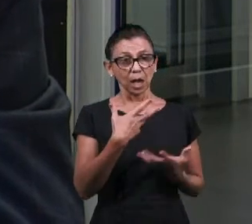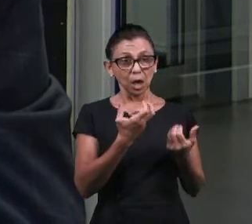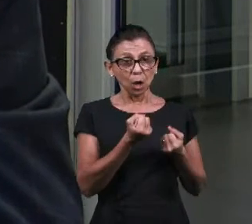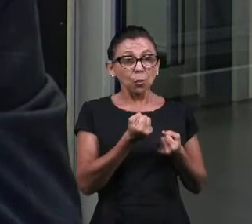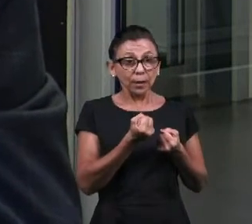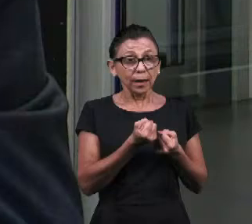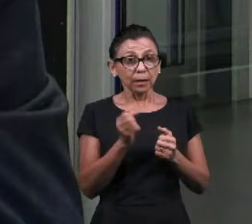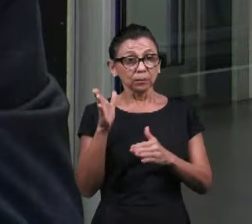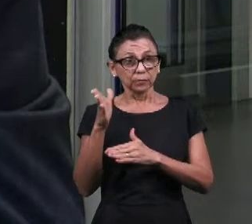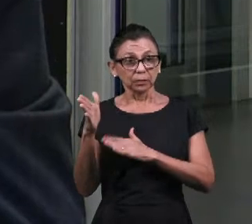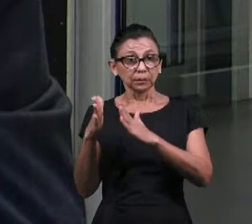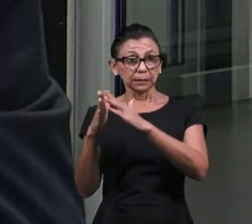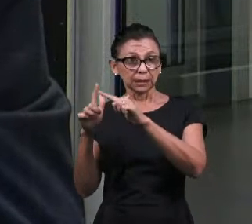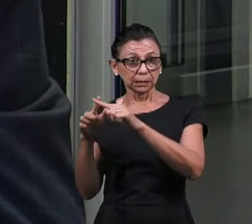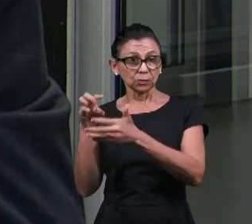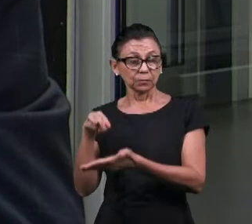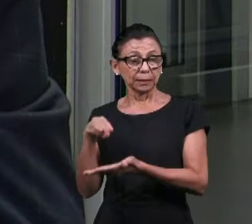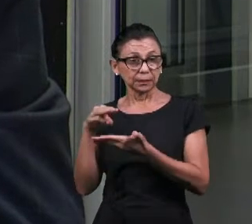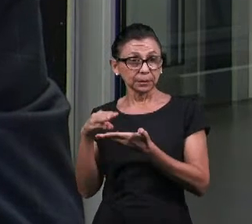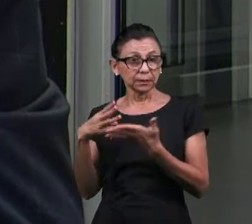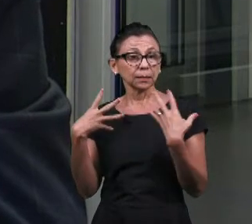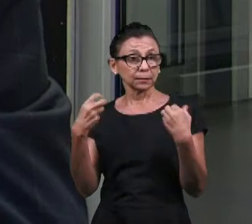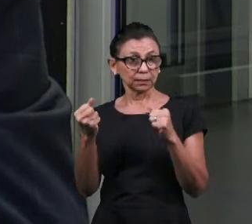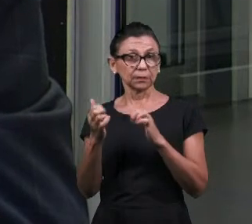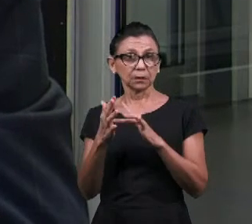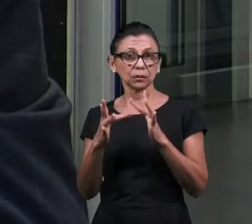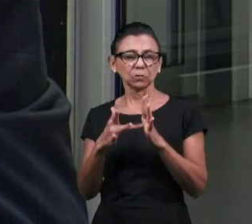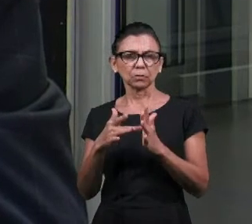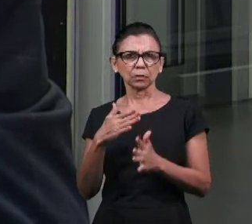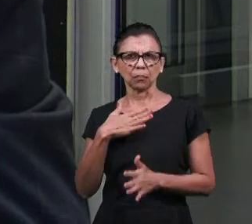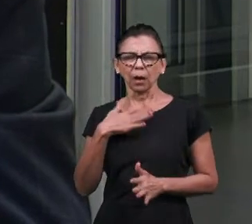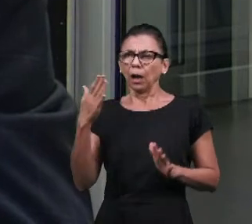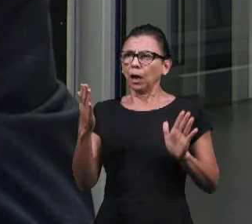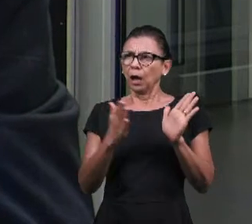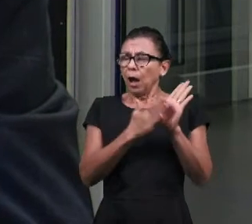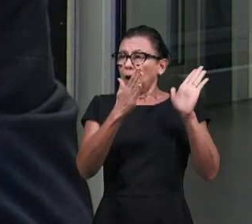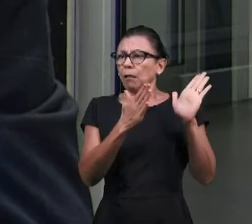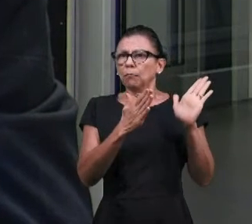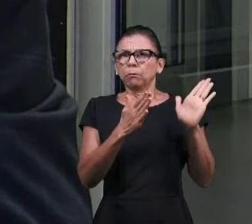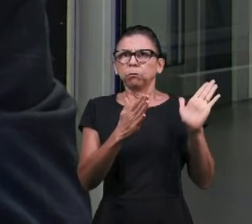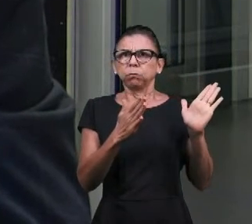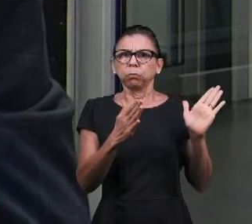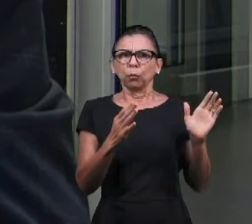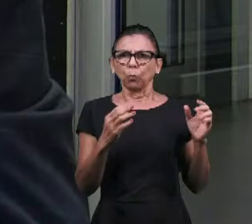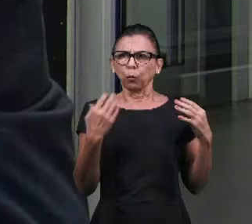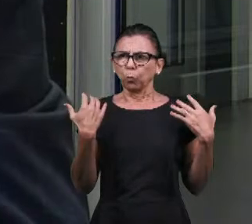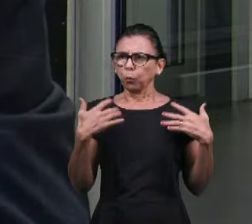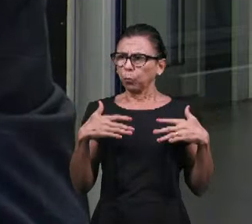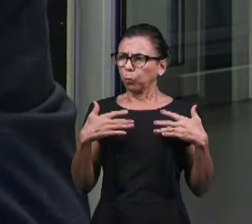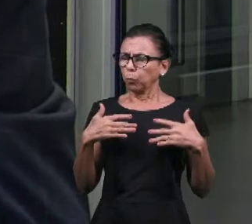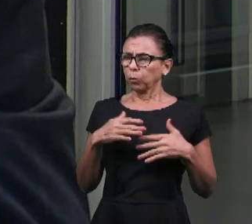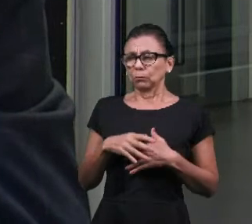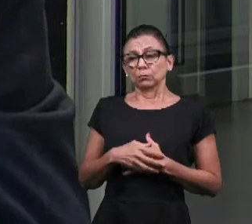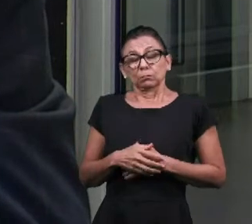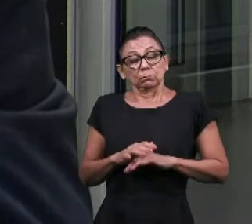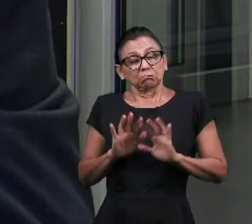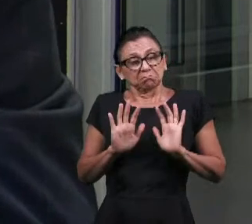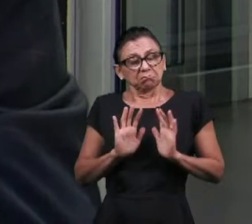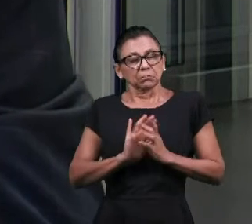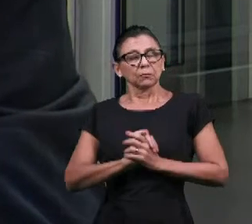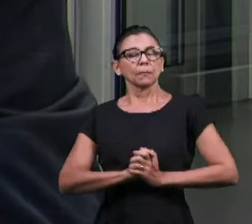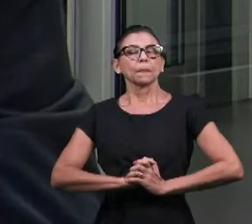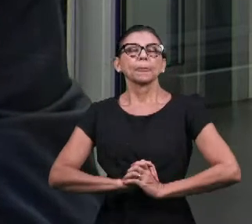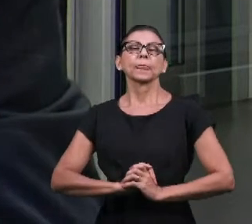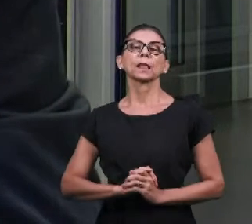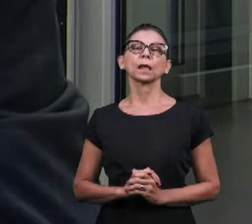E aquilo me impactou também, aquela decisão dela. E eu continuei indo com a minha